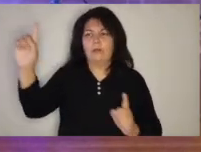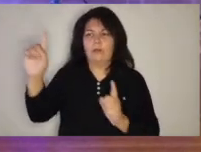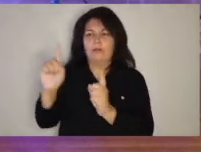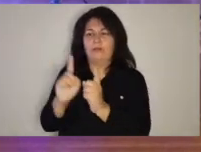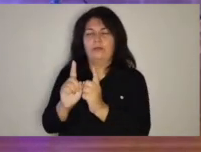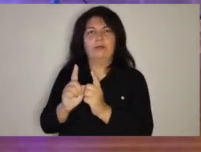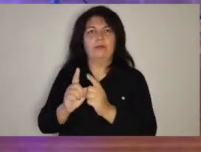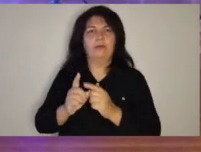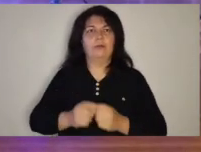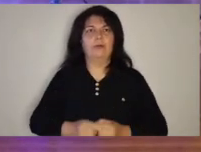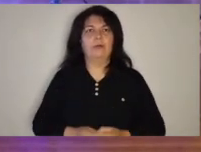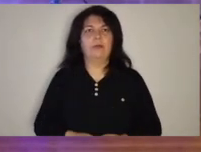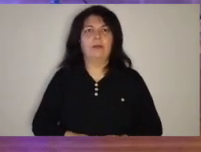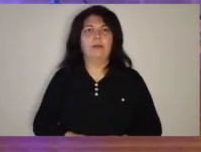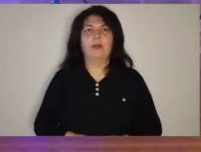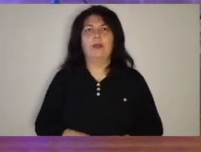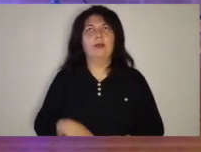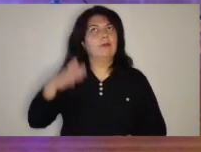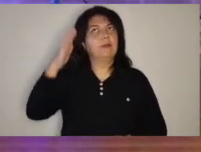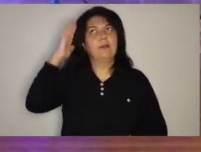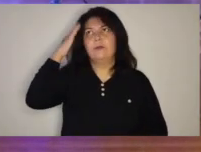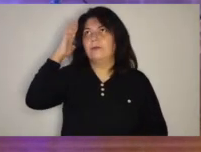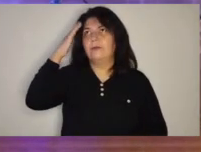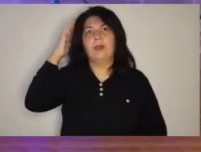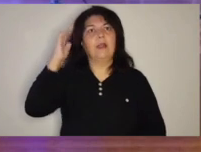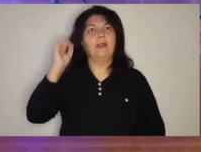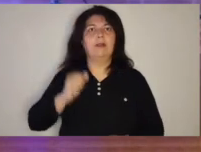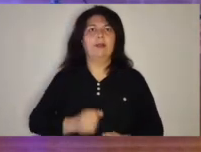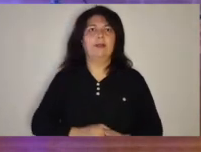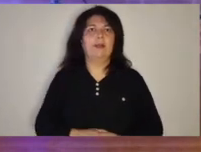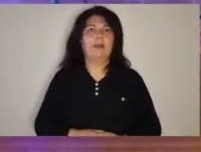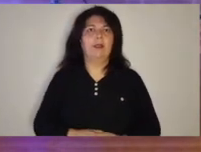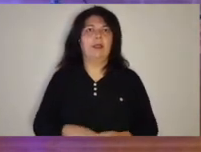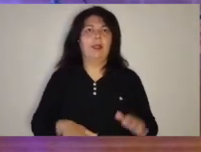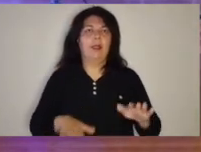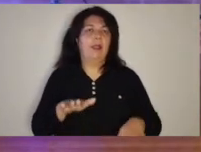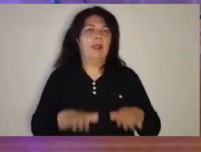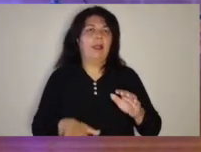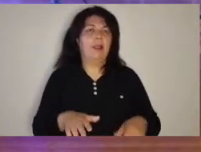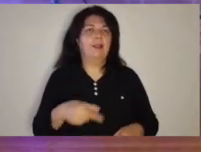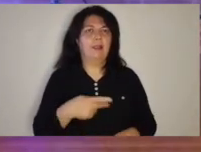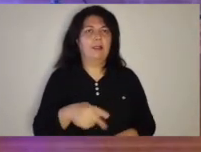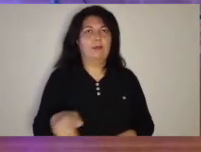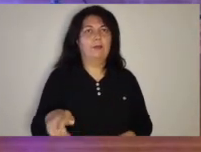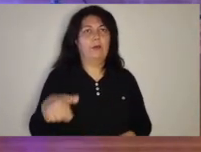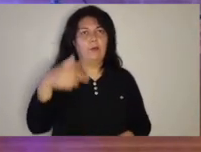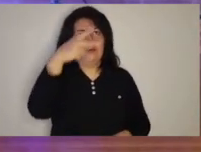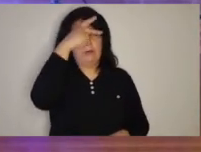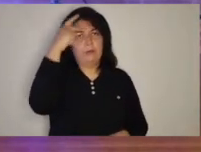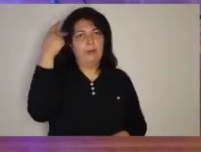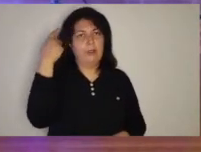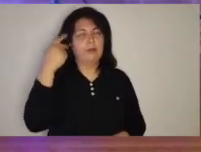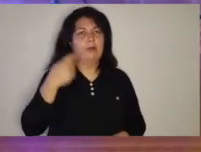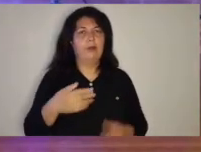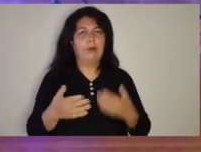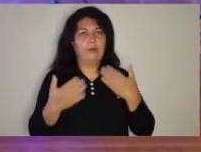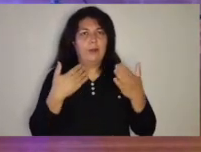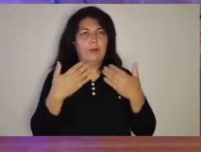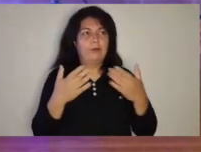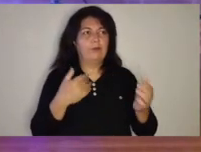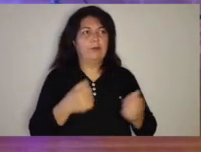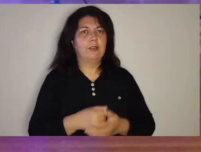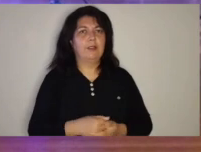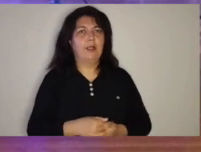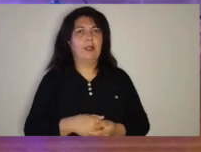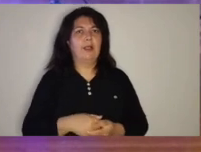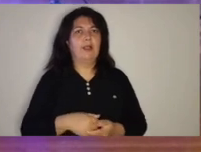Deus, às vezes a pessoa vai falar uma coisa para você que é bênção na sua vida, mas você não está na mesma fiação e você não vai